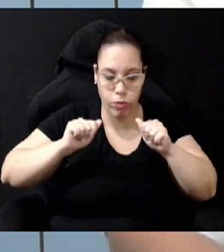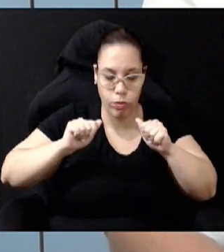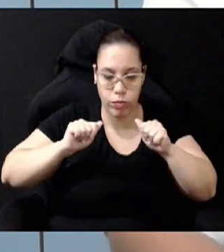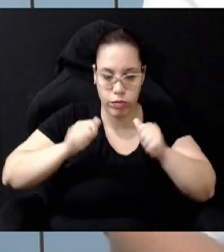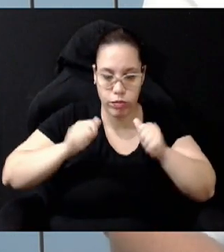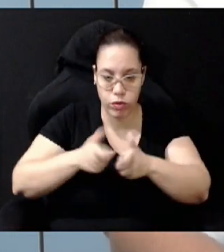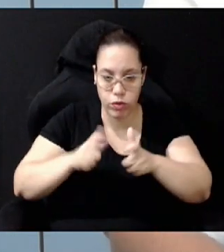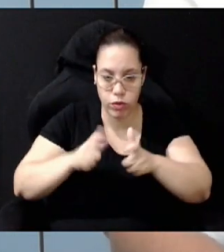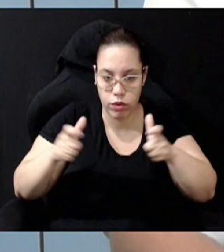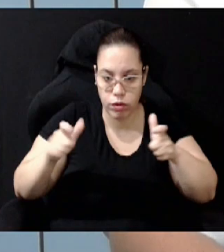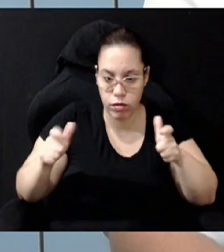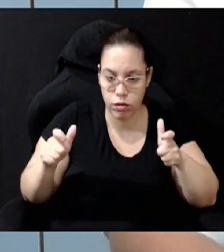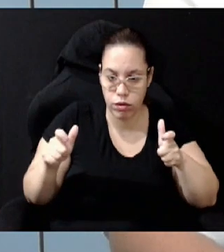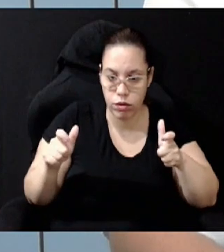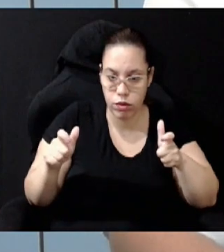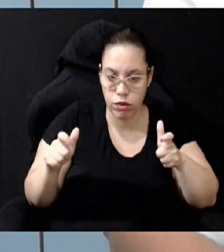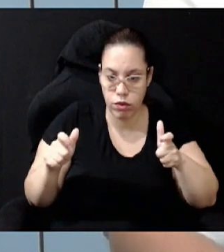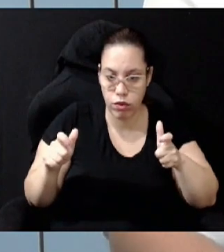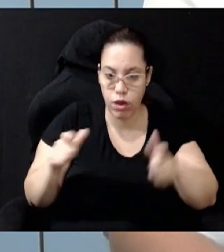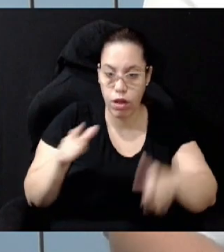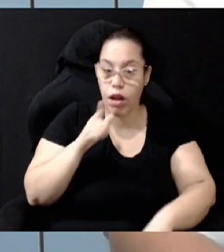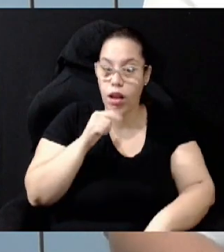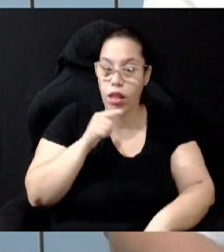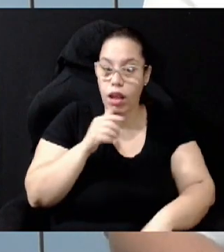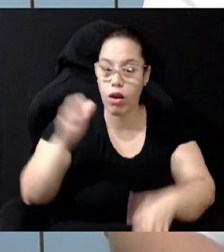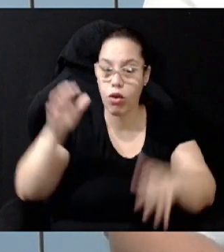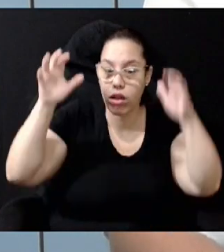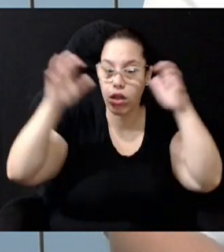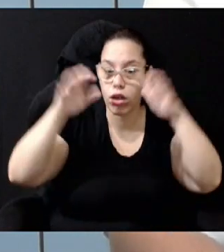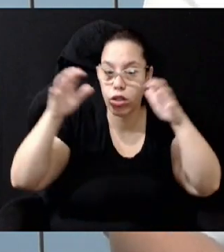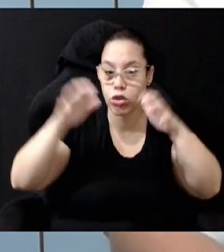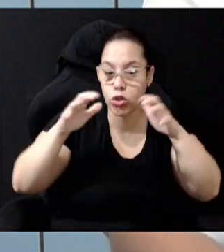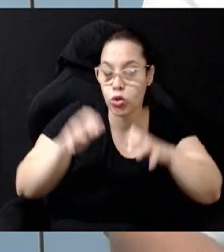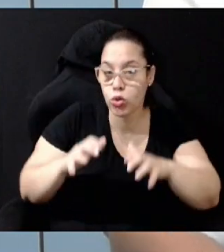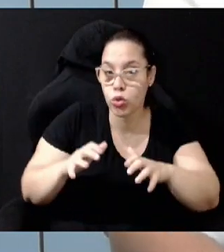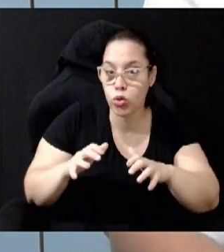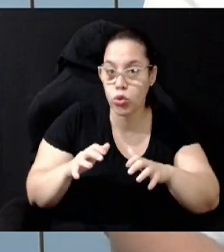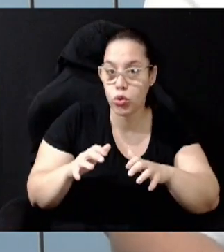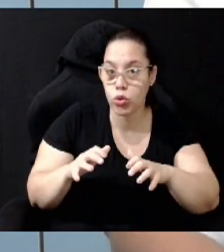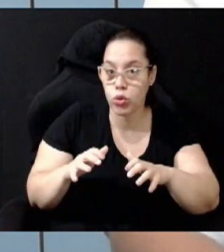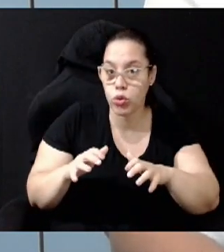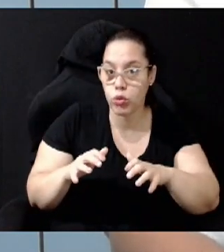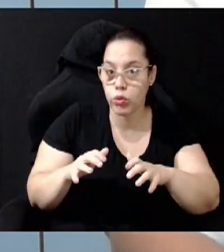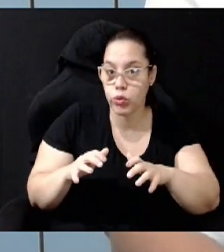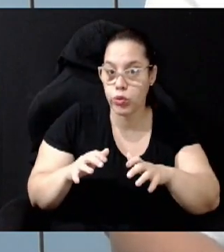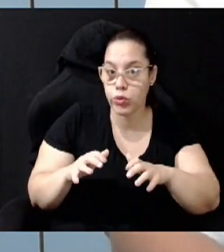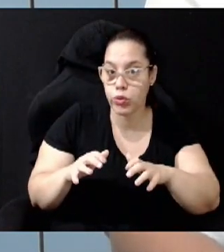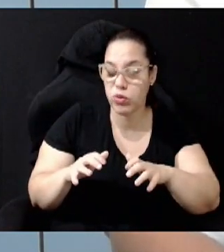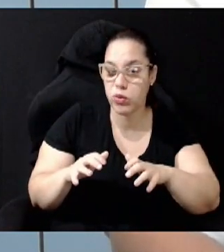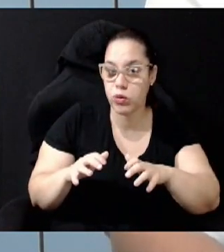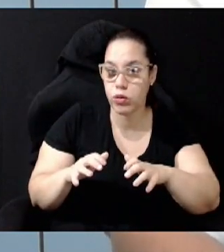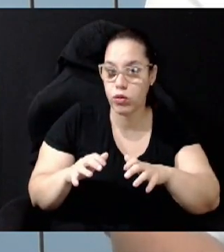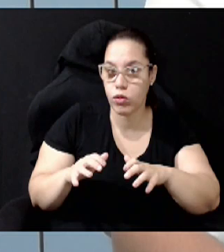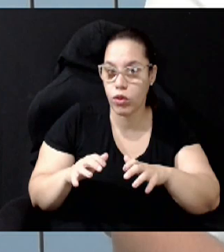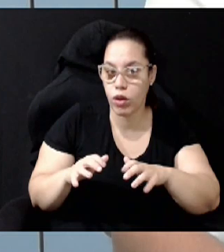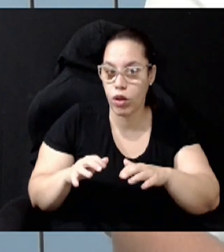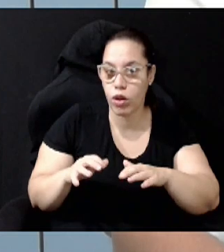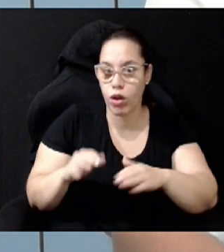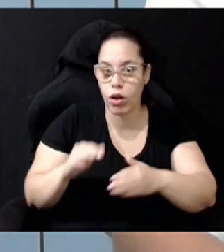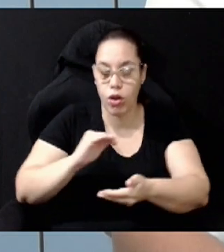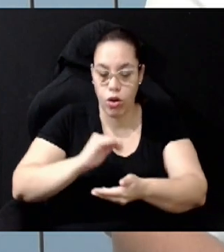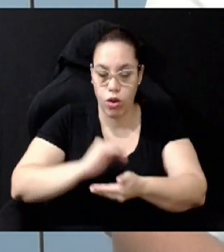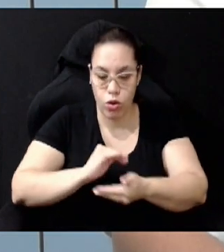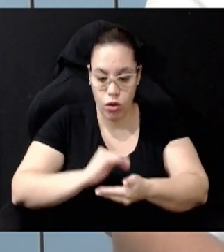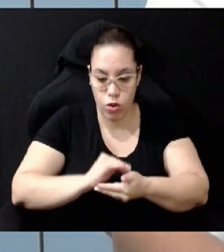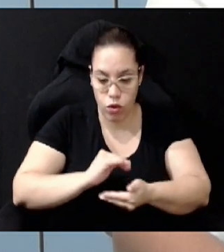né, da água, das chuvas, impedindo que elas sejam carreadas toda para os fundos de vale,